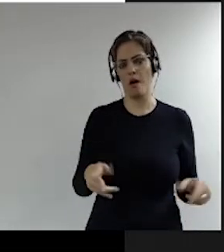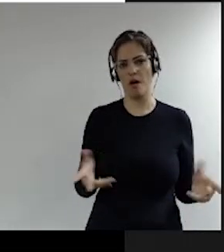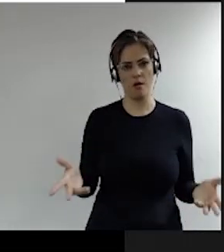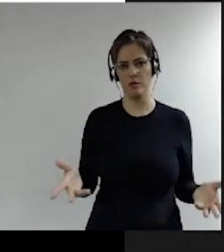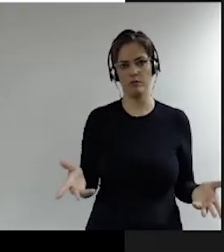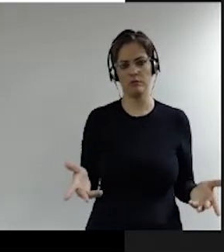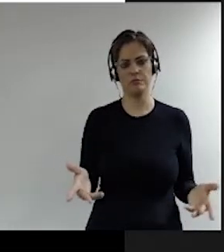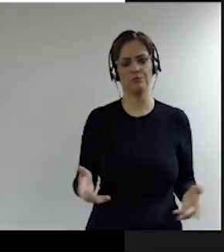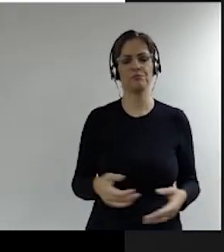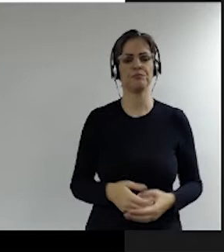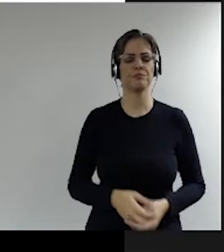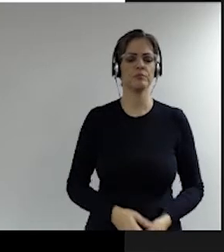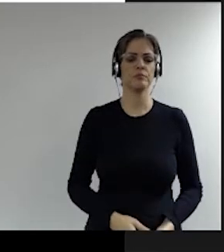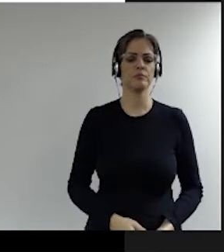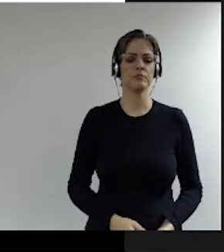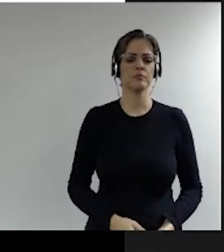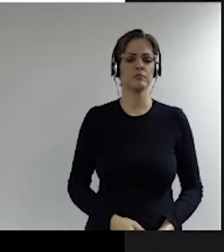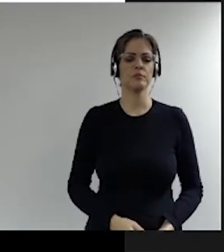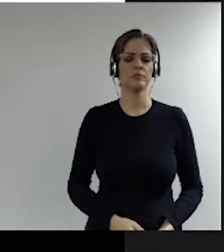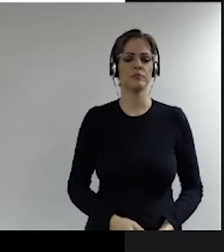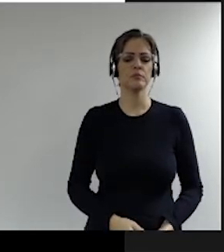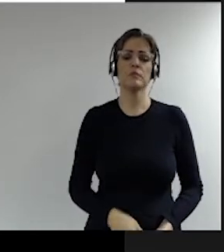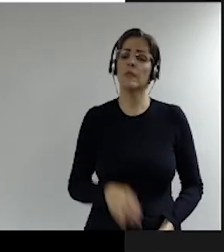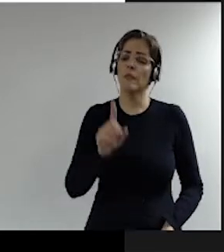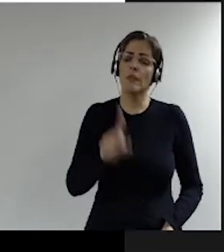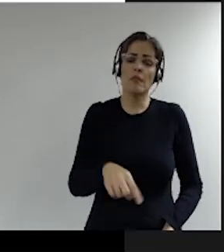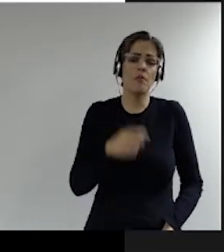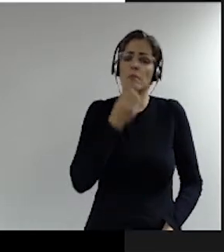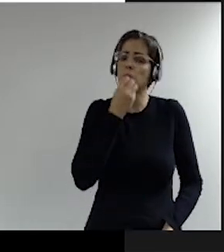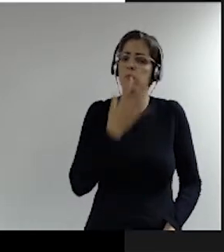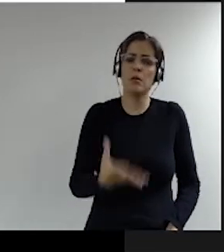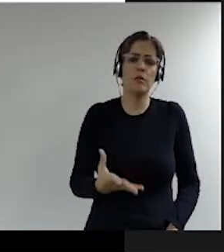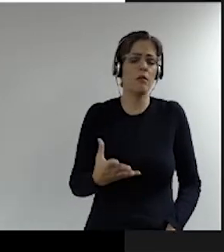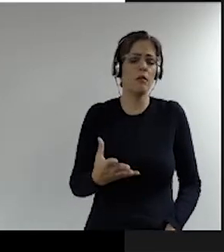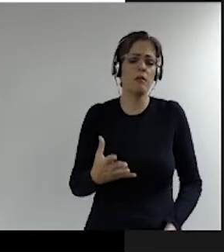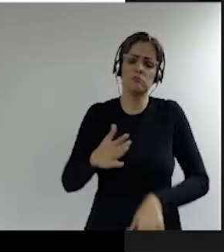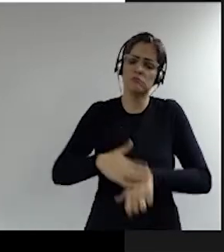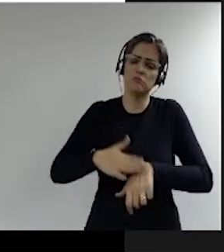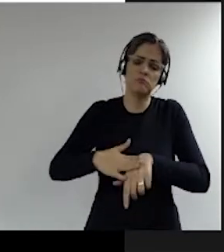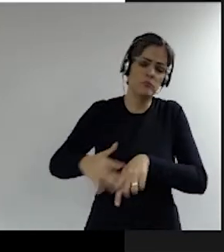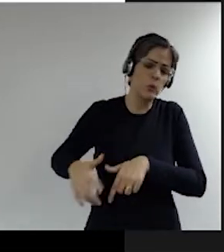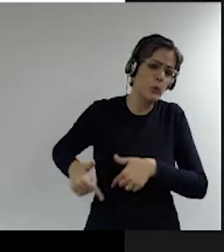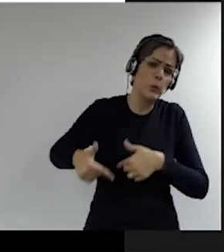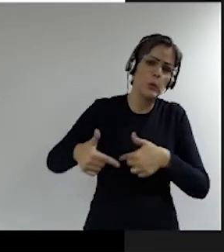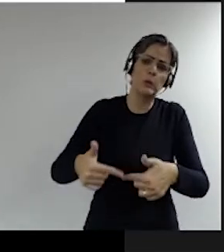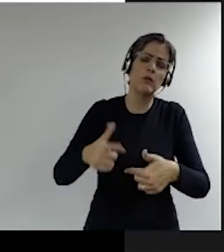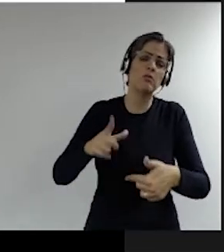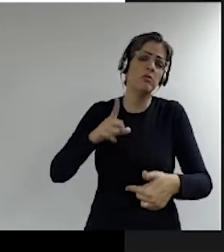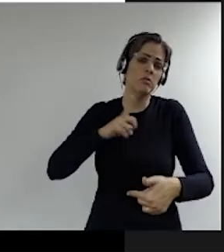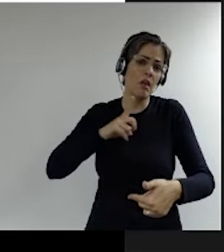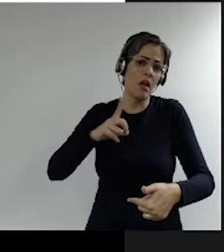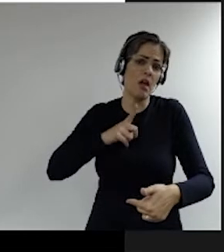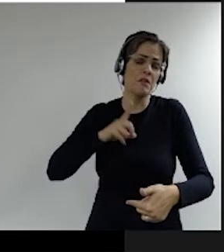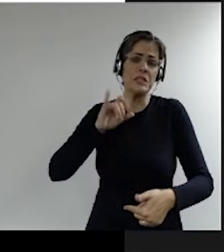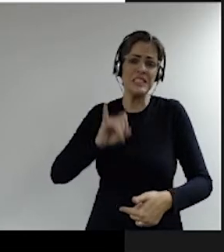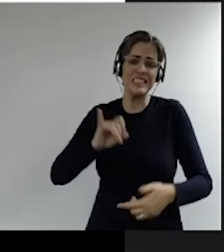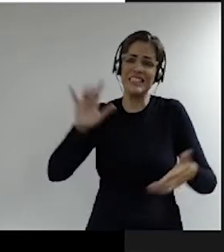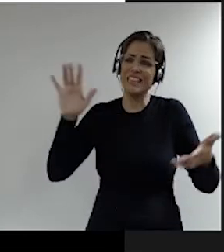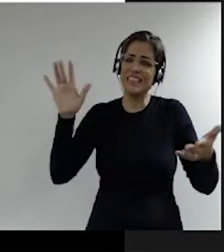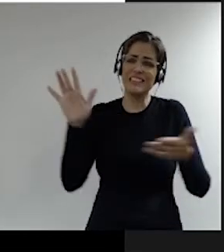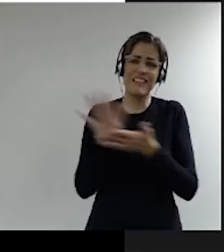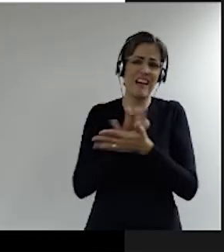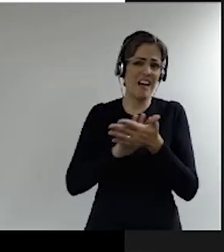havido improvisação, que bom que fizeram alguma coisa, porque senão a desigualdade educacional a que nós